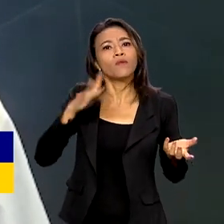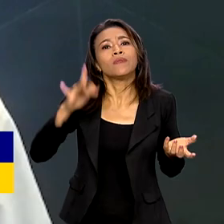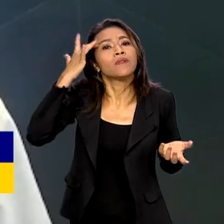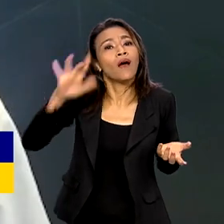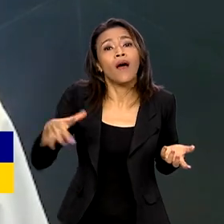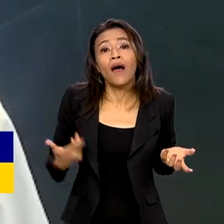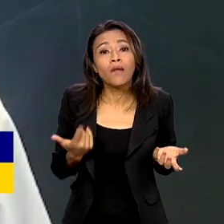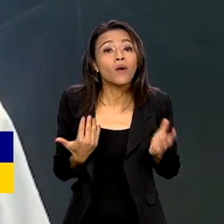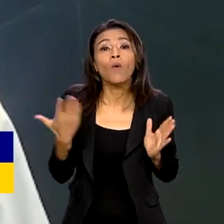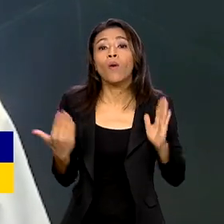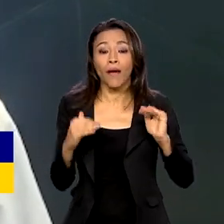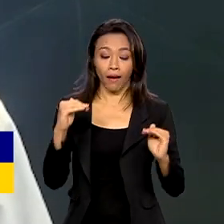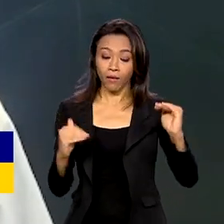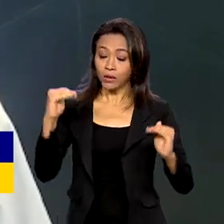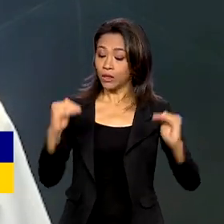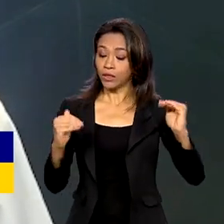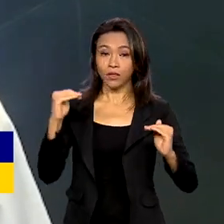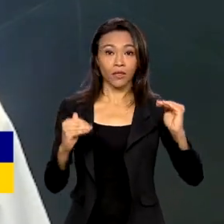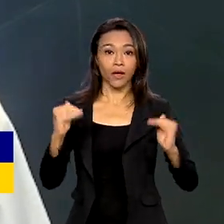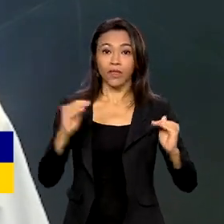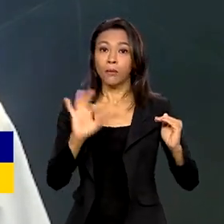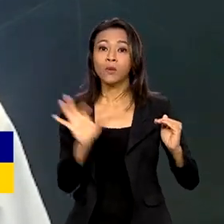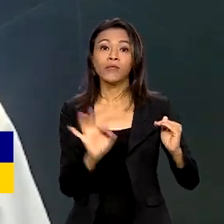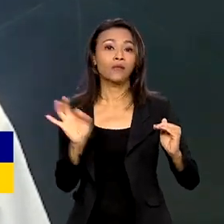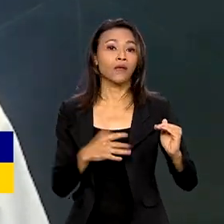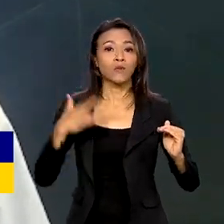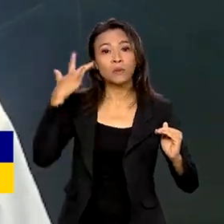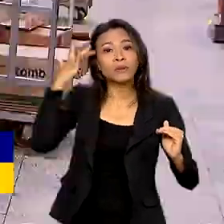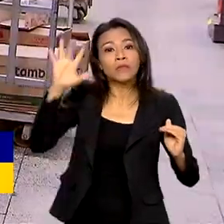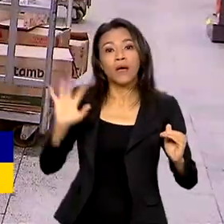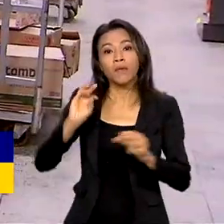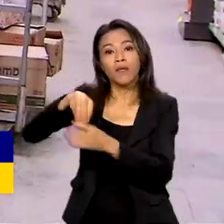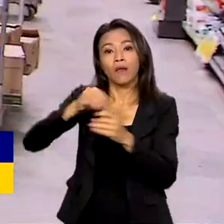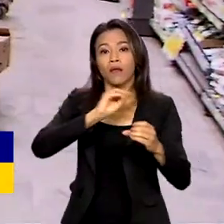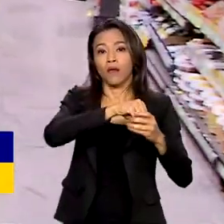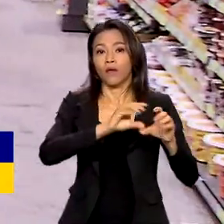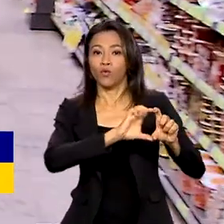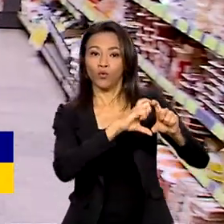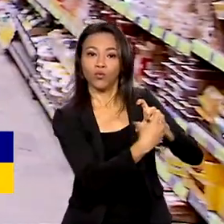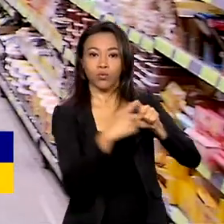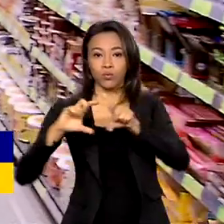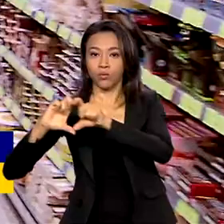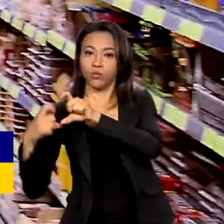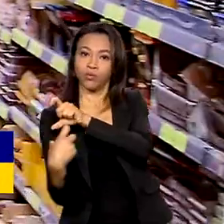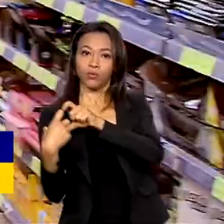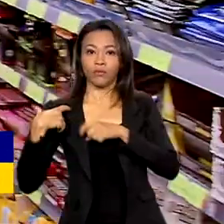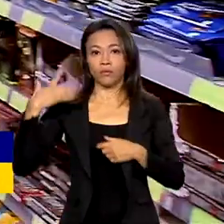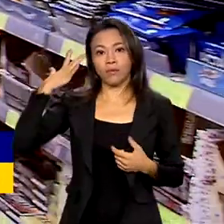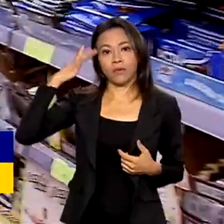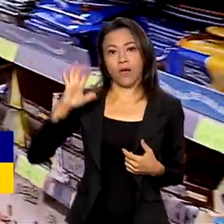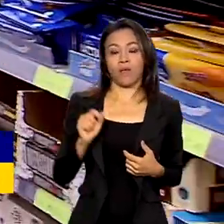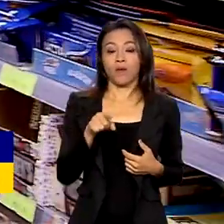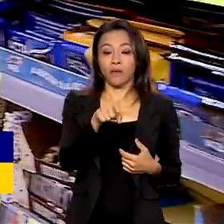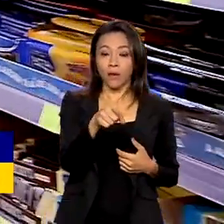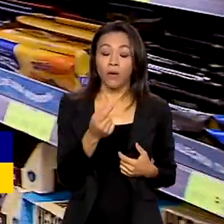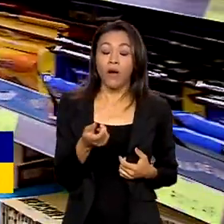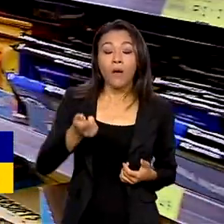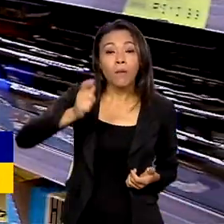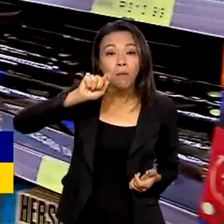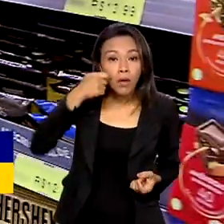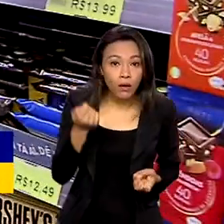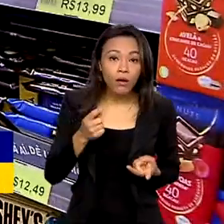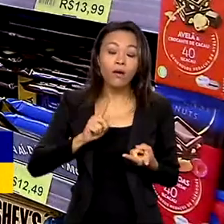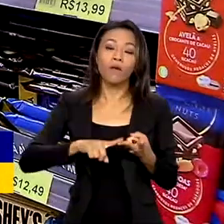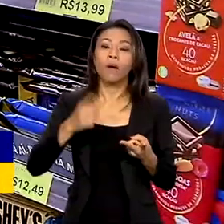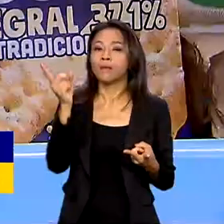menor quantidade de ingredientes integrais em sua composição. Os fabricantes de pães e biscoitos integrais